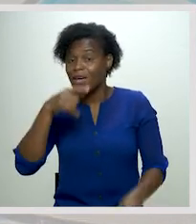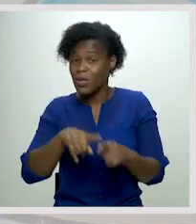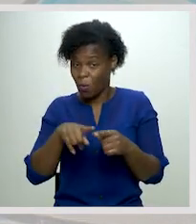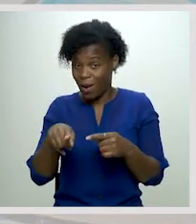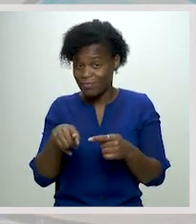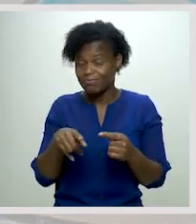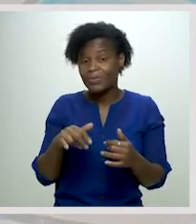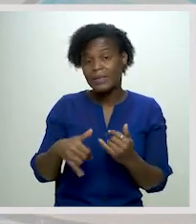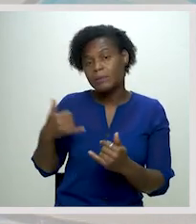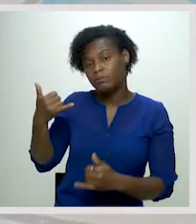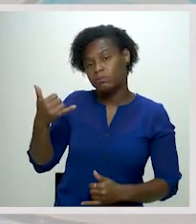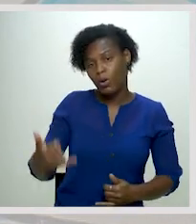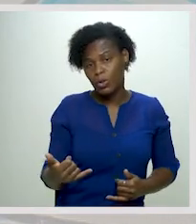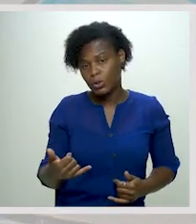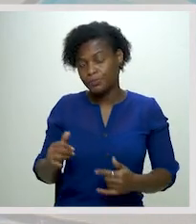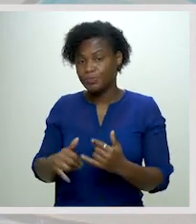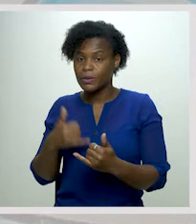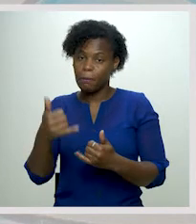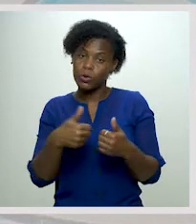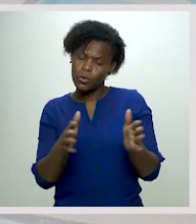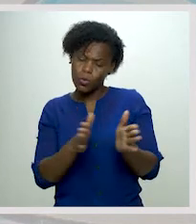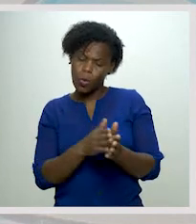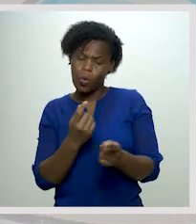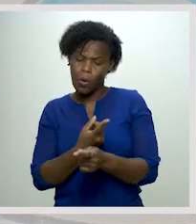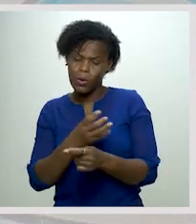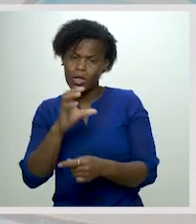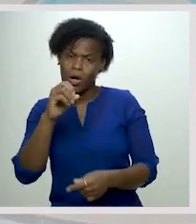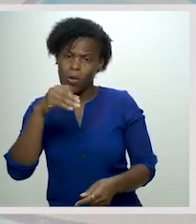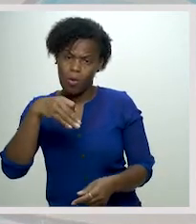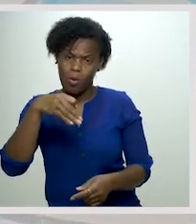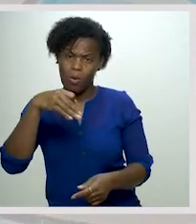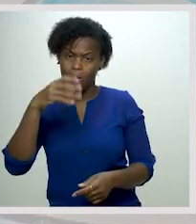isto. E depois que todo esse composto passou